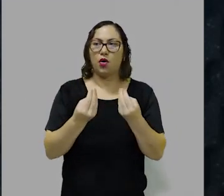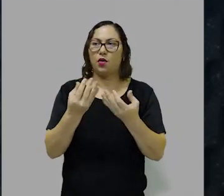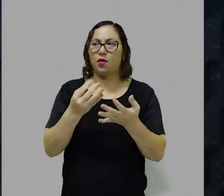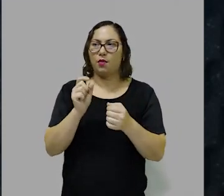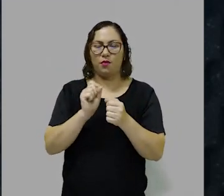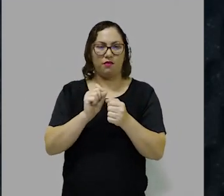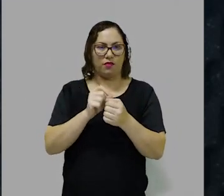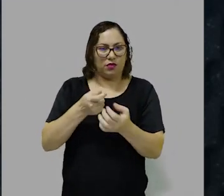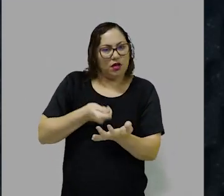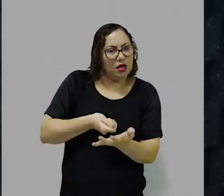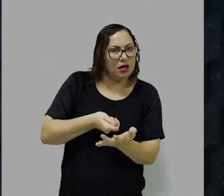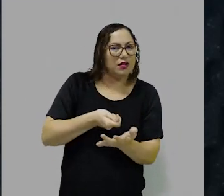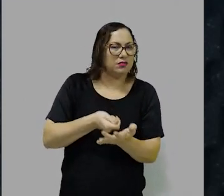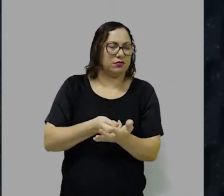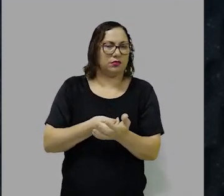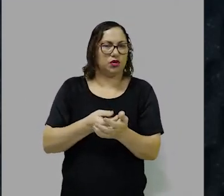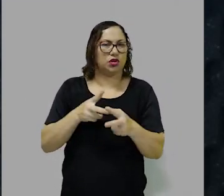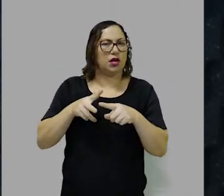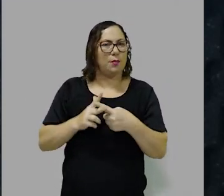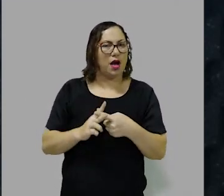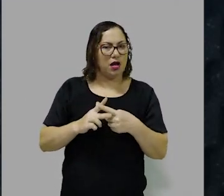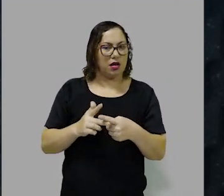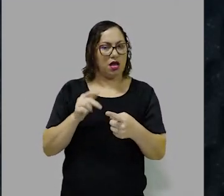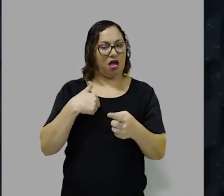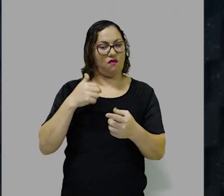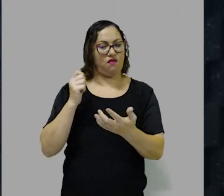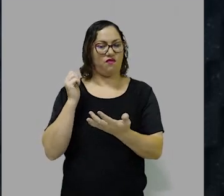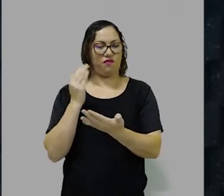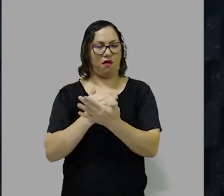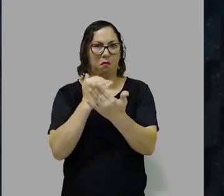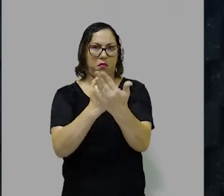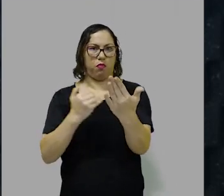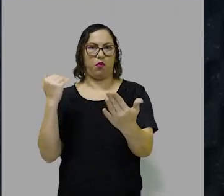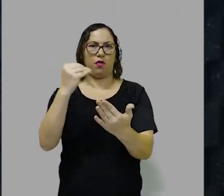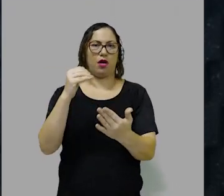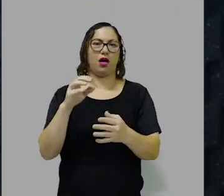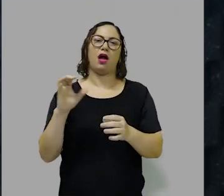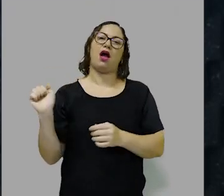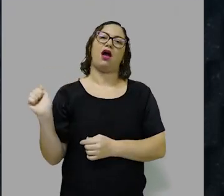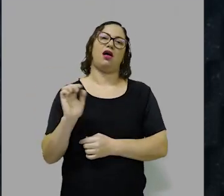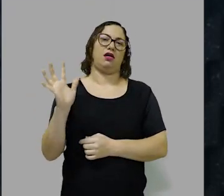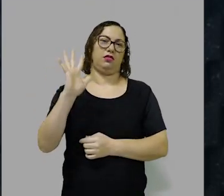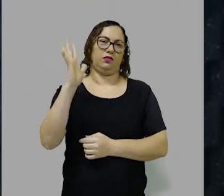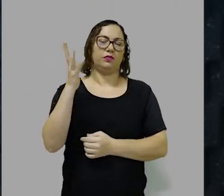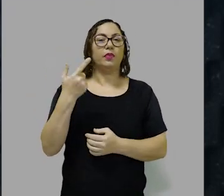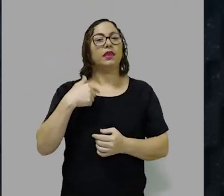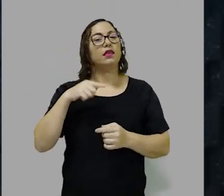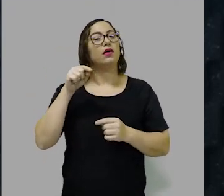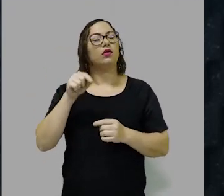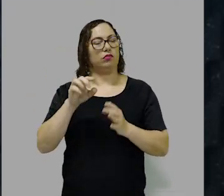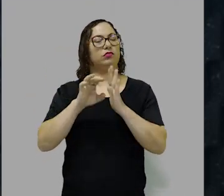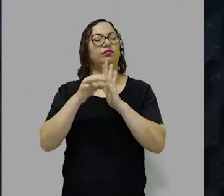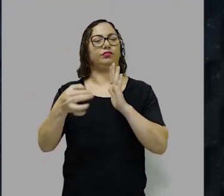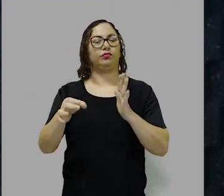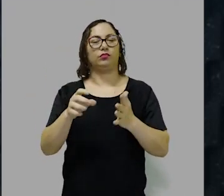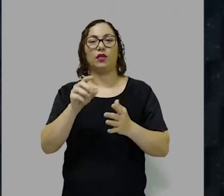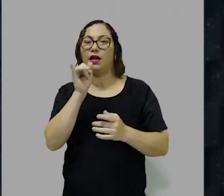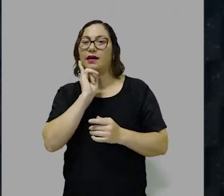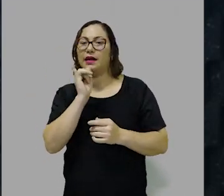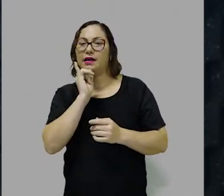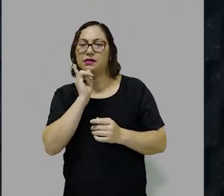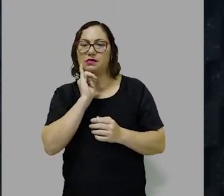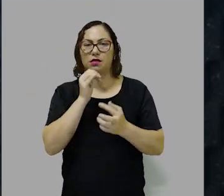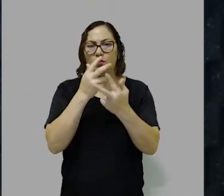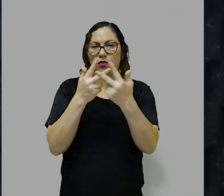das máquinas, eu vou colocar um preço mais alto. Acabei de definir Art Nouveau. O que era isso? Objetos que eram feitos